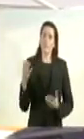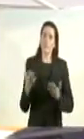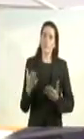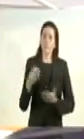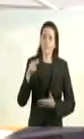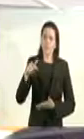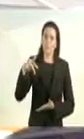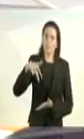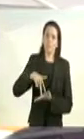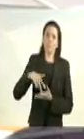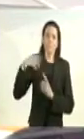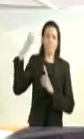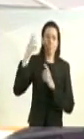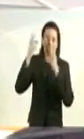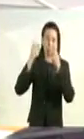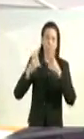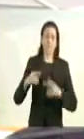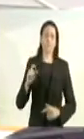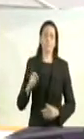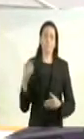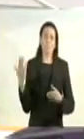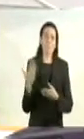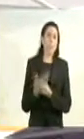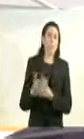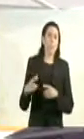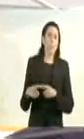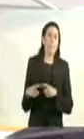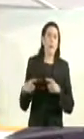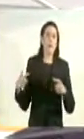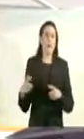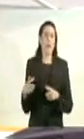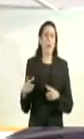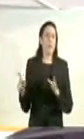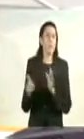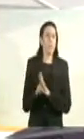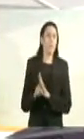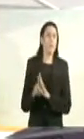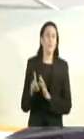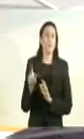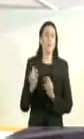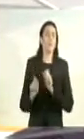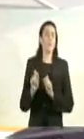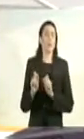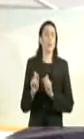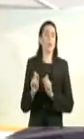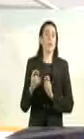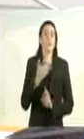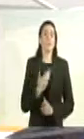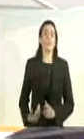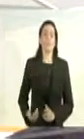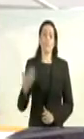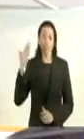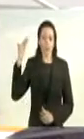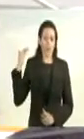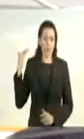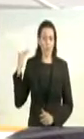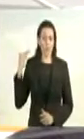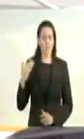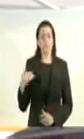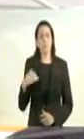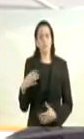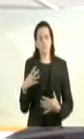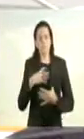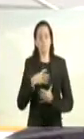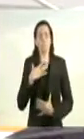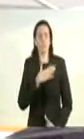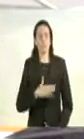e continuam em funcionamento, continuam acontecendo, isso é muito gratificante saber, então, que os processos licitatórios